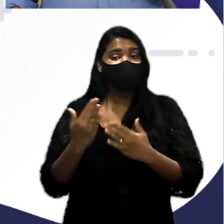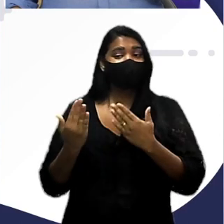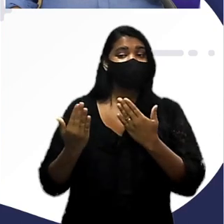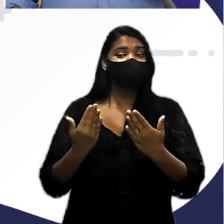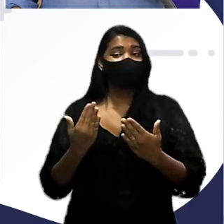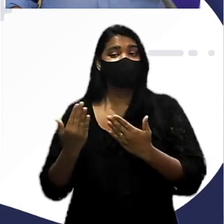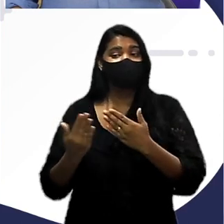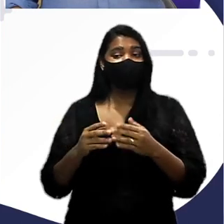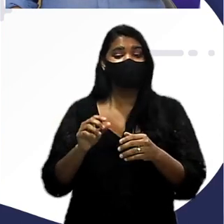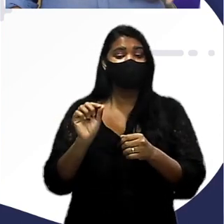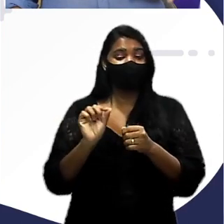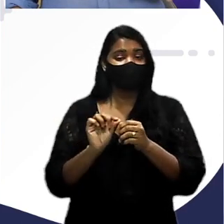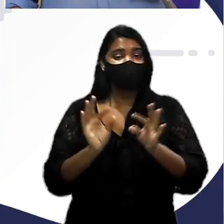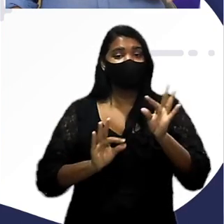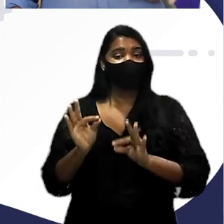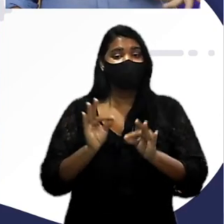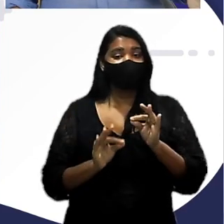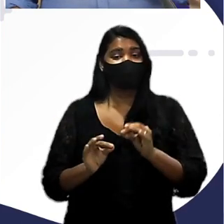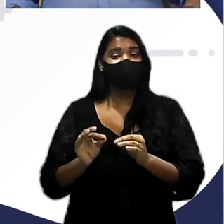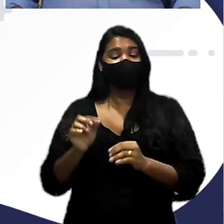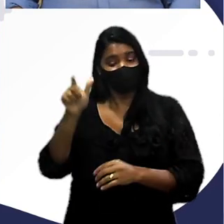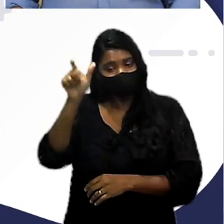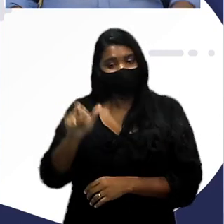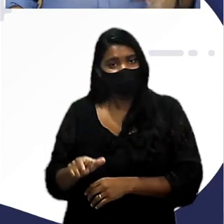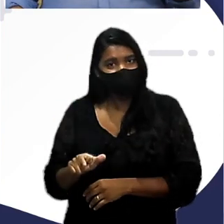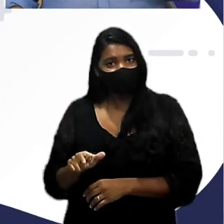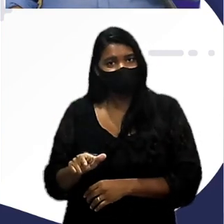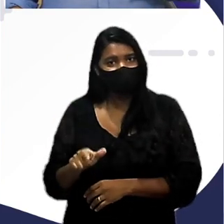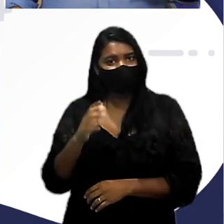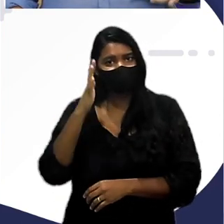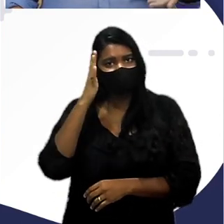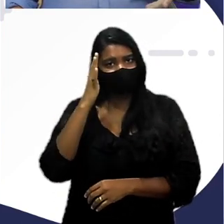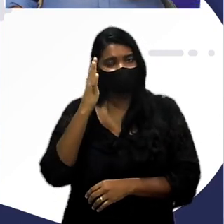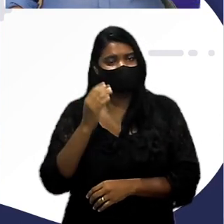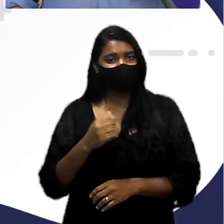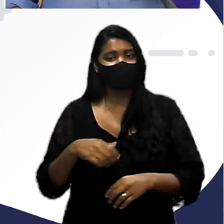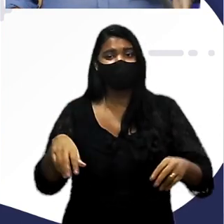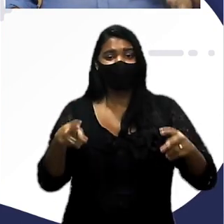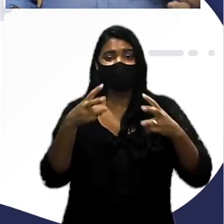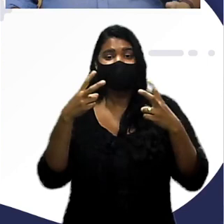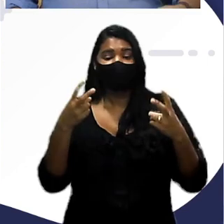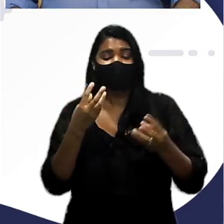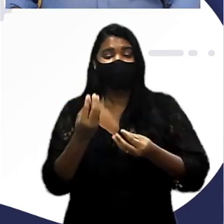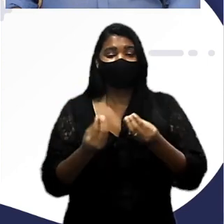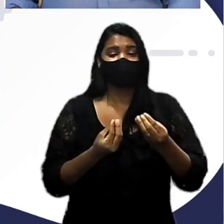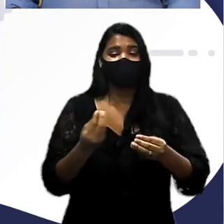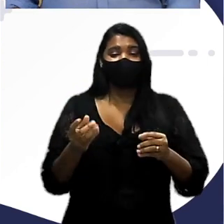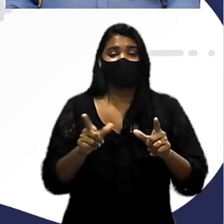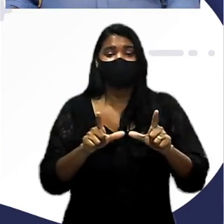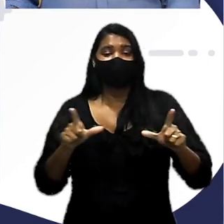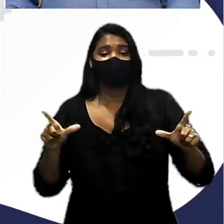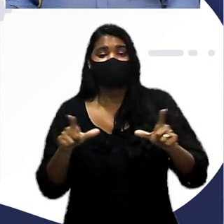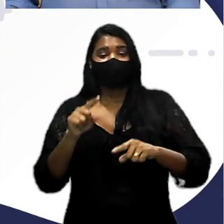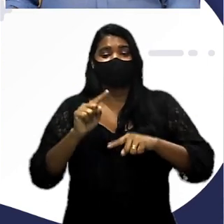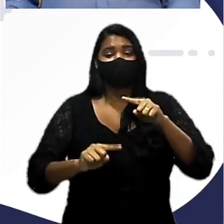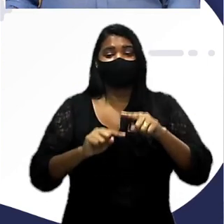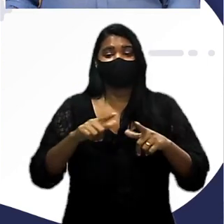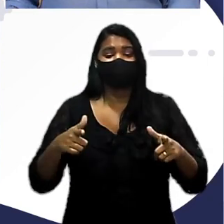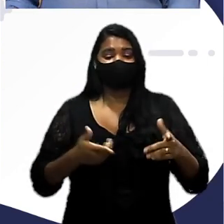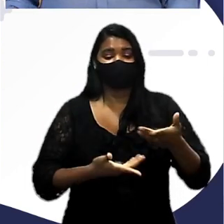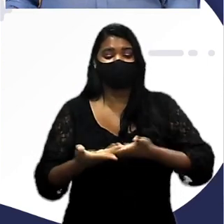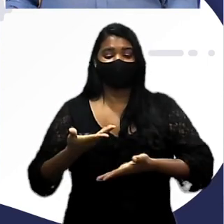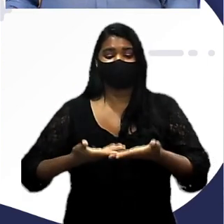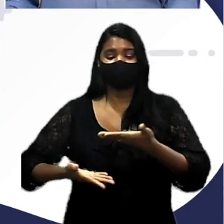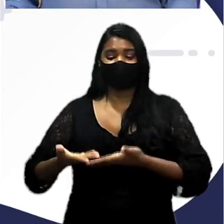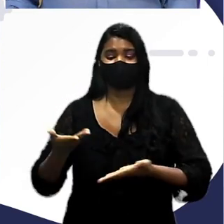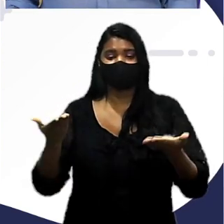produzir algo que seja mais personalizado possível, tendo em vista o volume de produtos e serviços que hoje